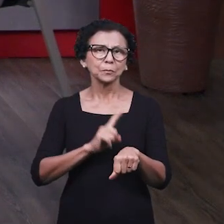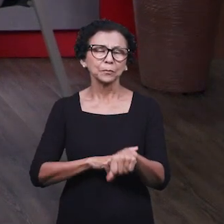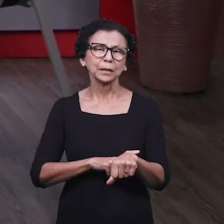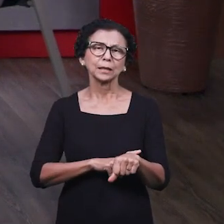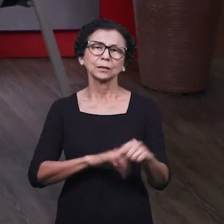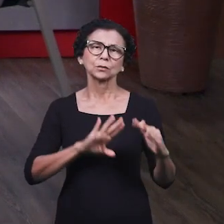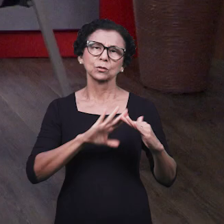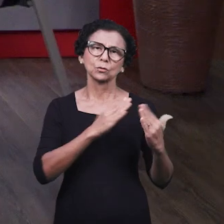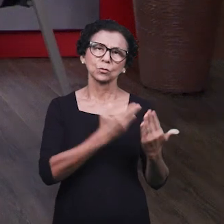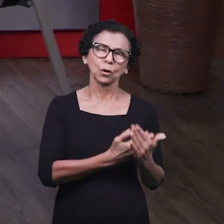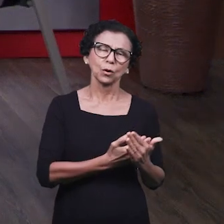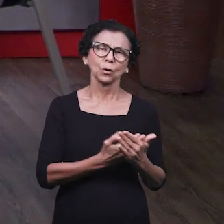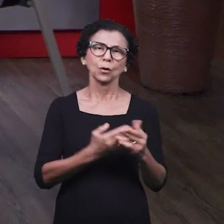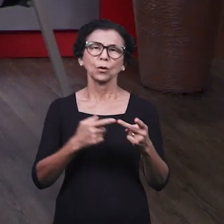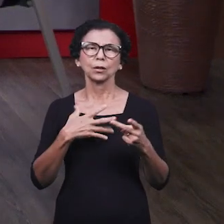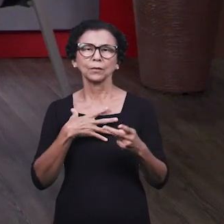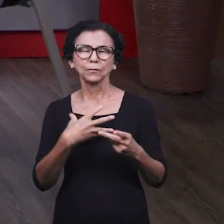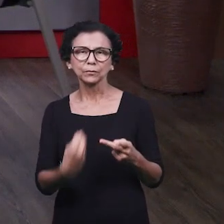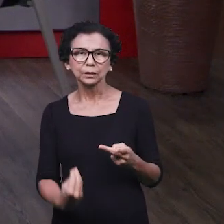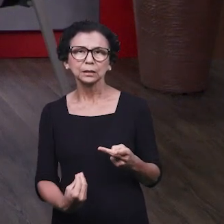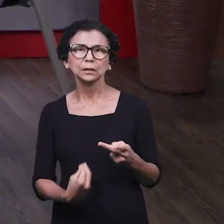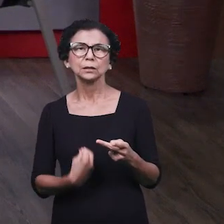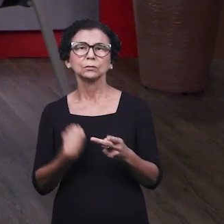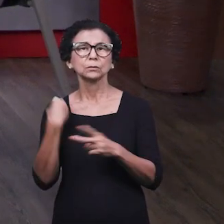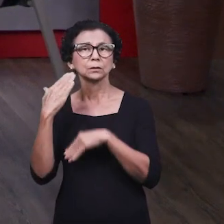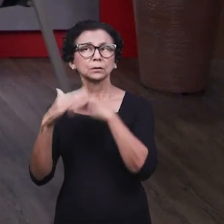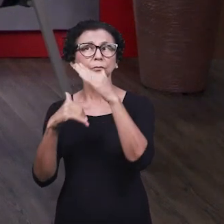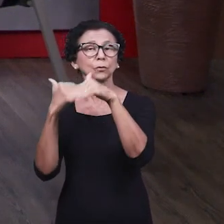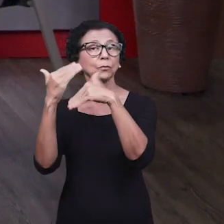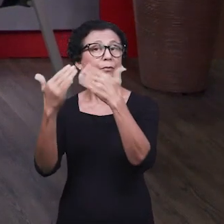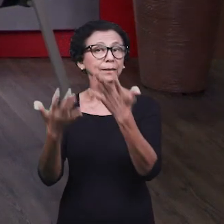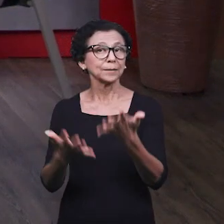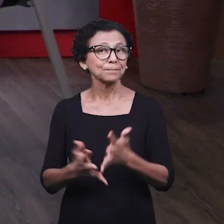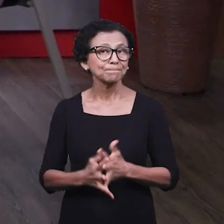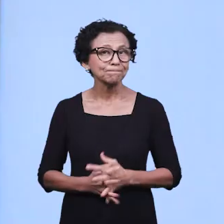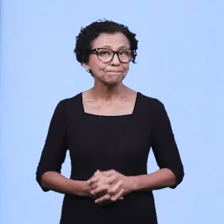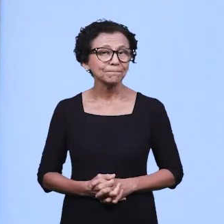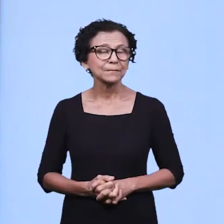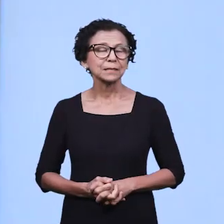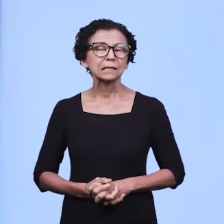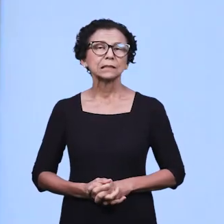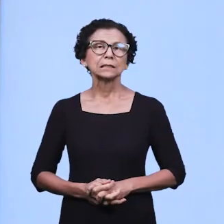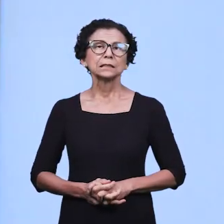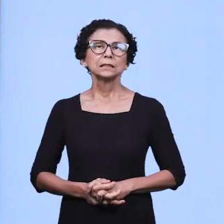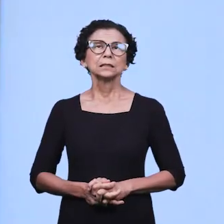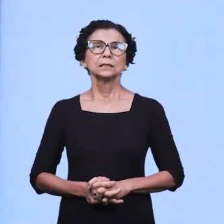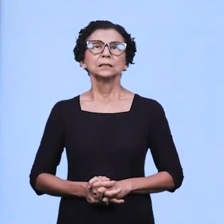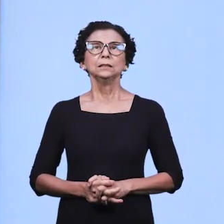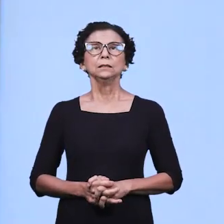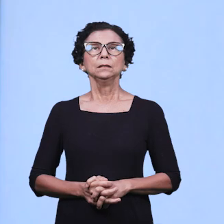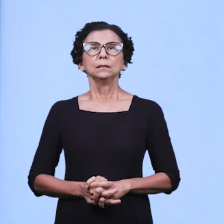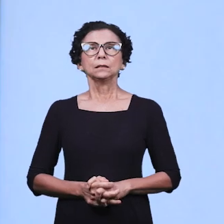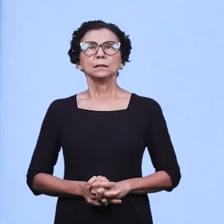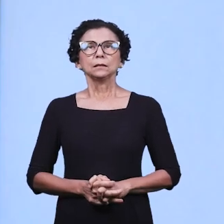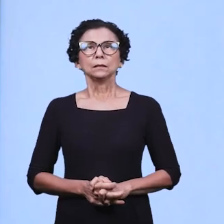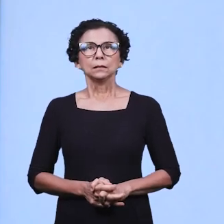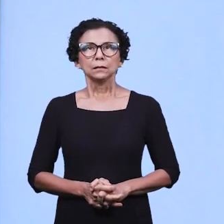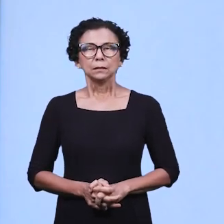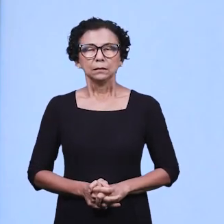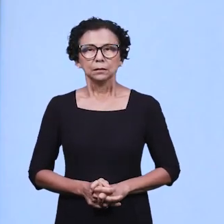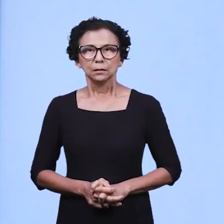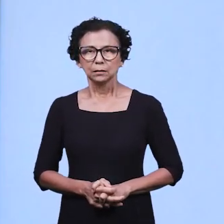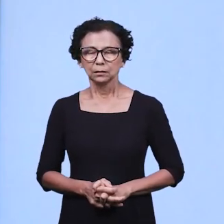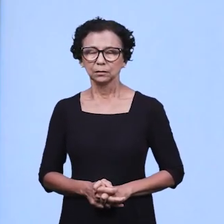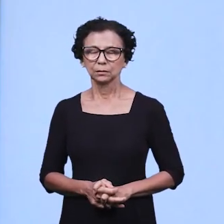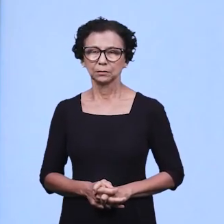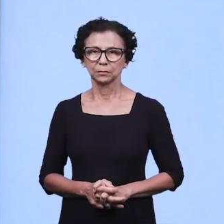importante, né, no desenvolvimento dos filhos? Então, o que é importante, né, no acompanhamento da vida